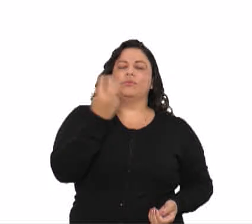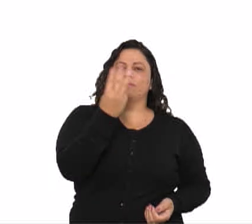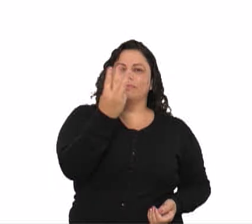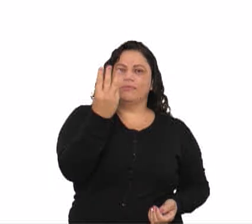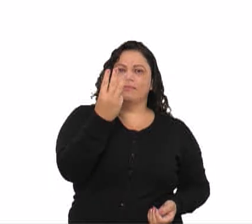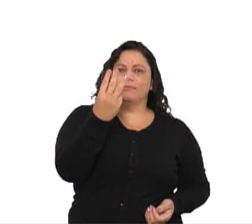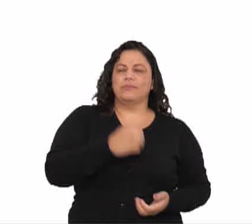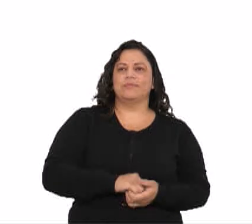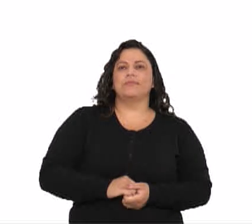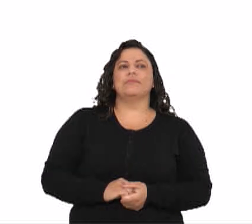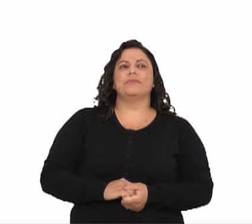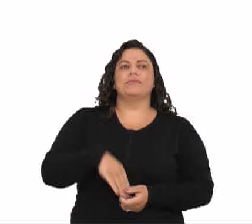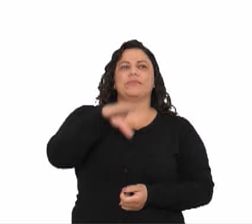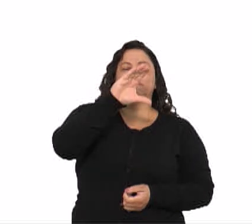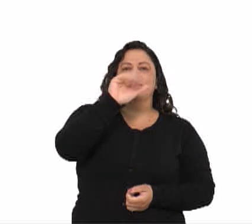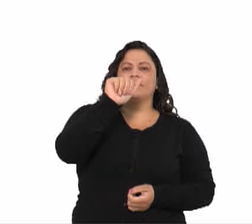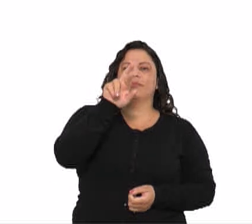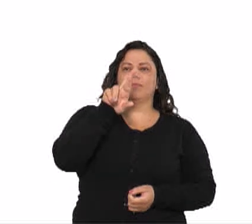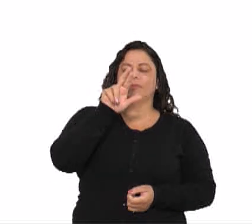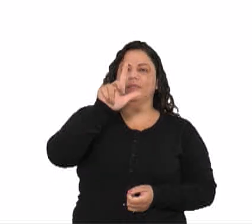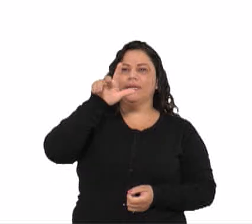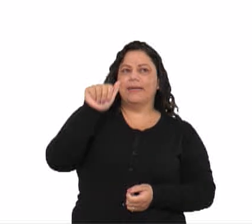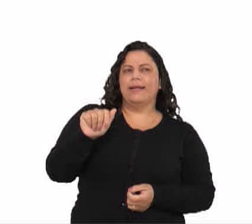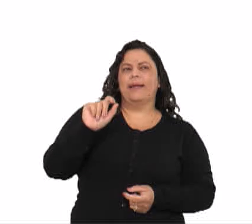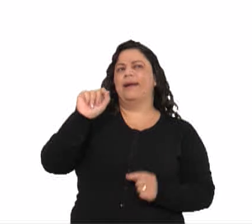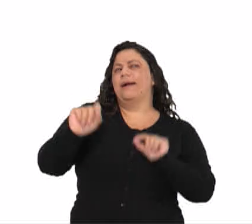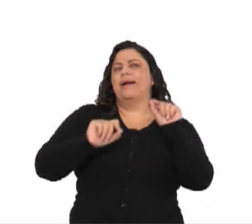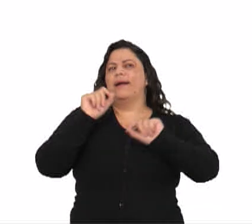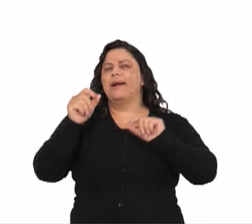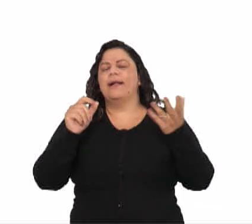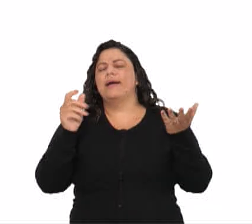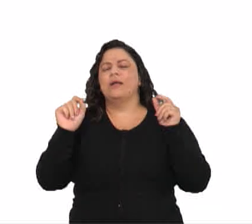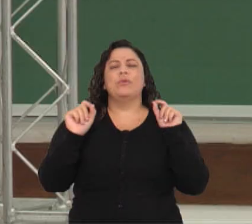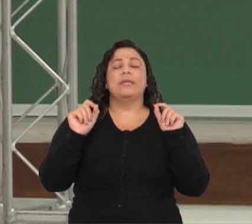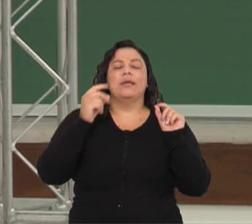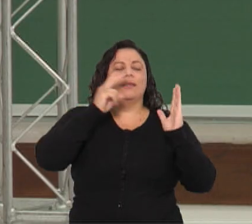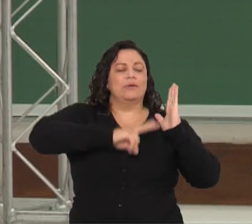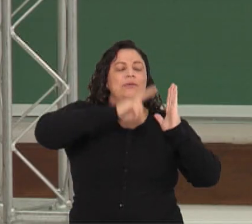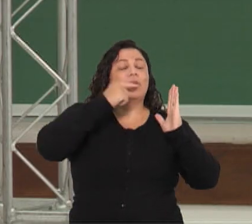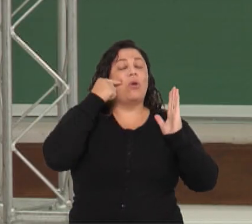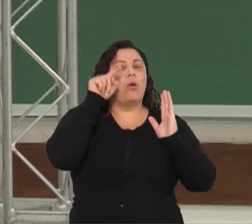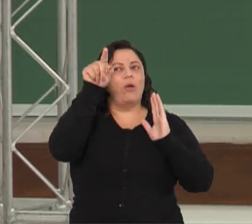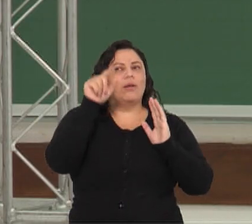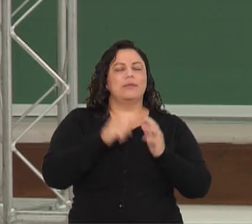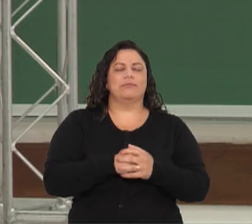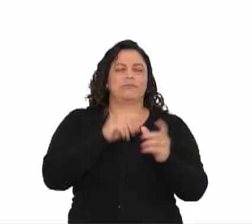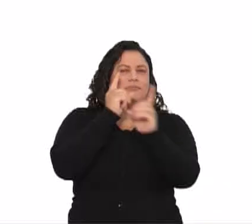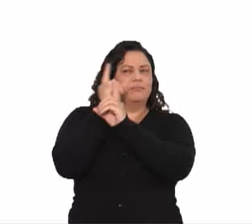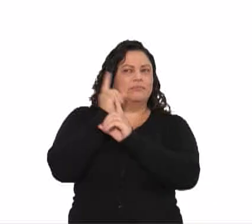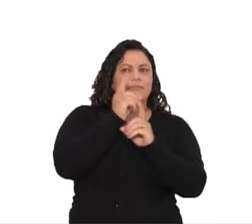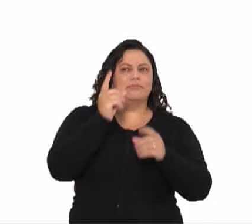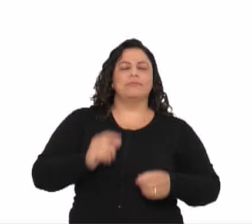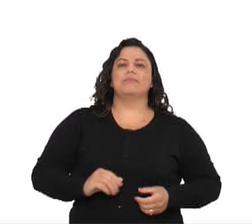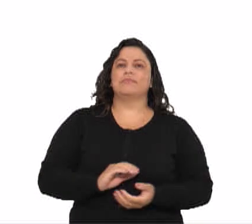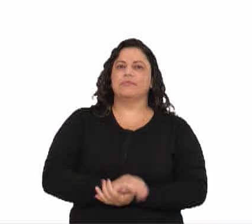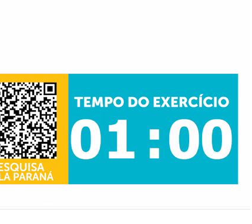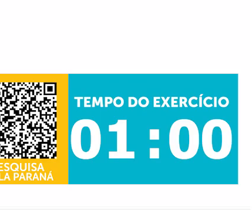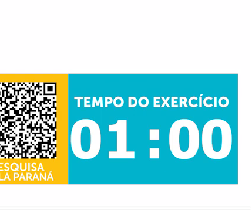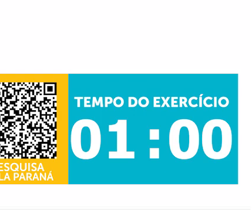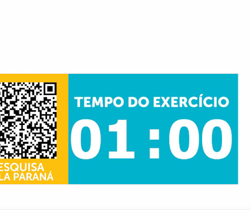assim: Carla is my mother. She's listening to the radio. Então agora vocês procuram aí essa descrição.